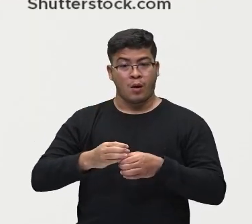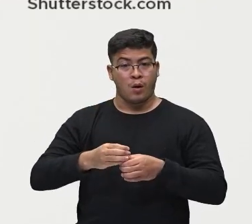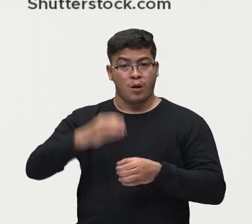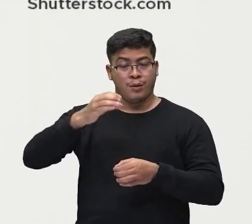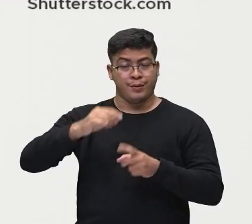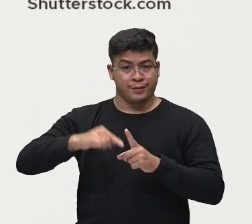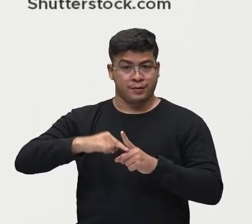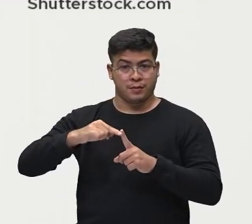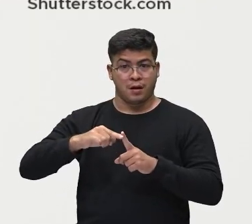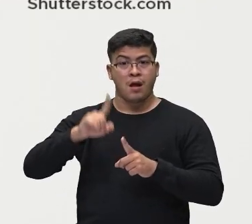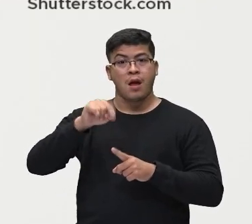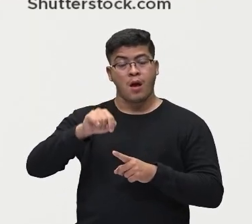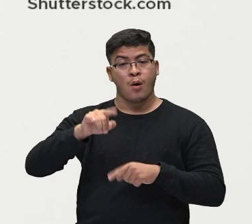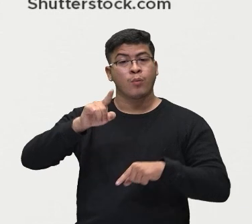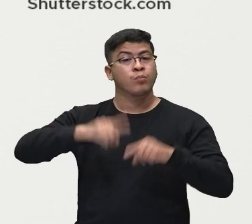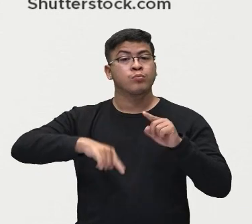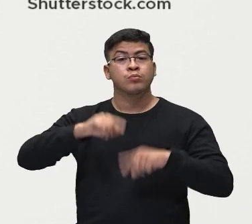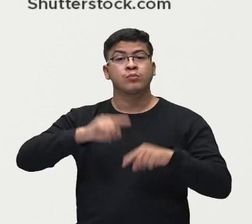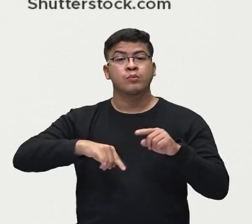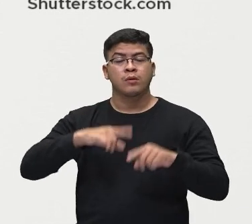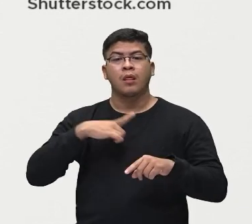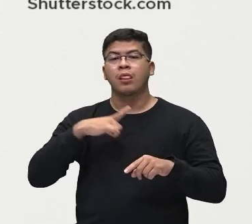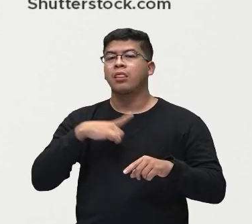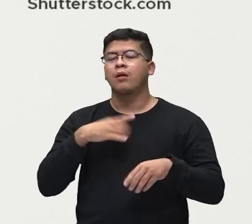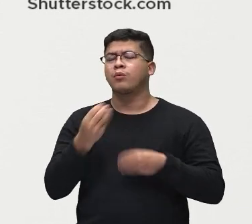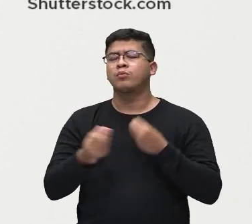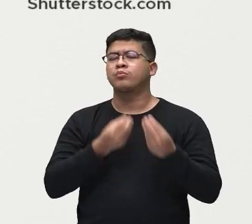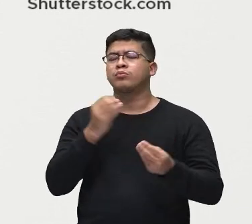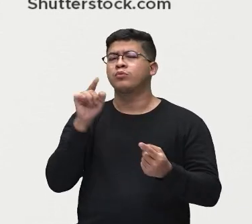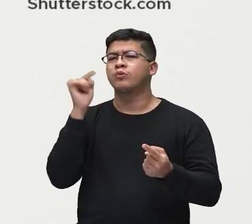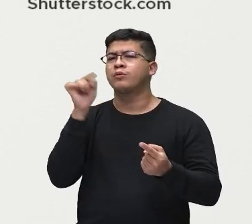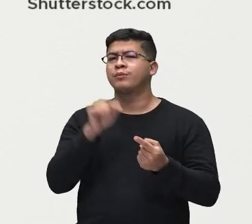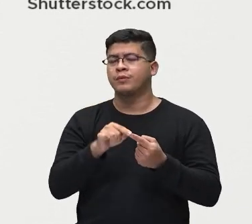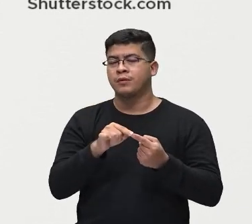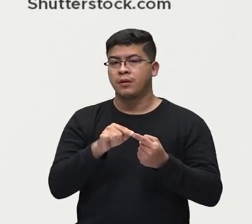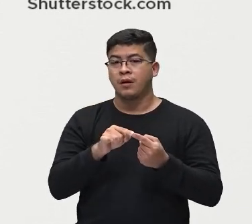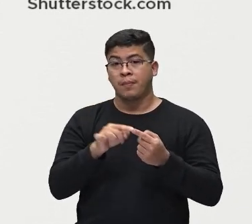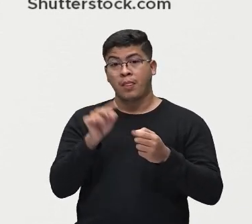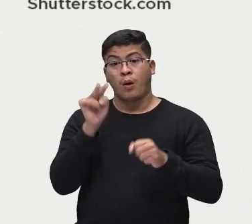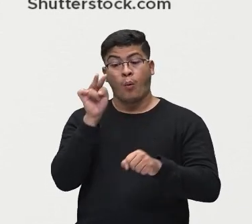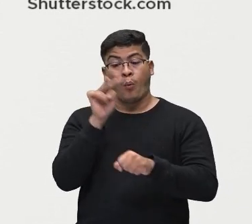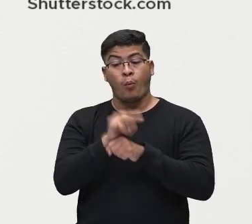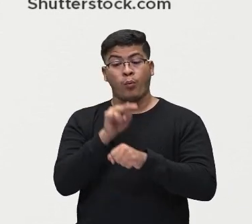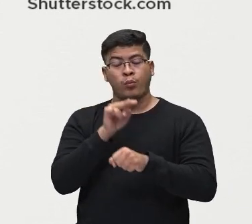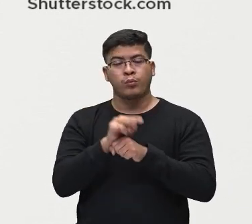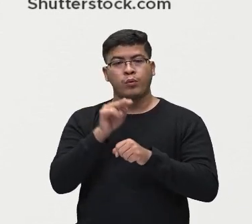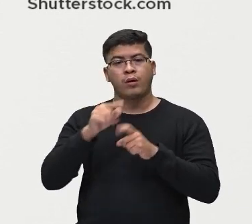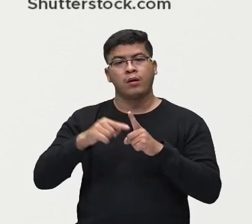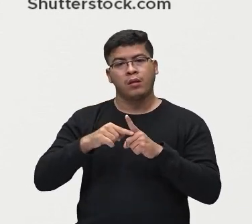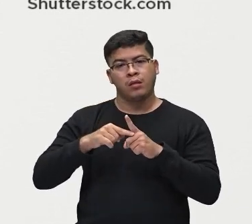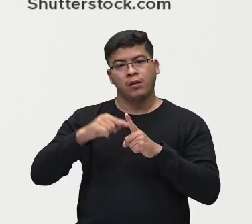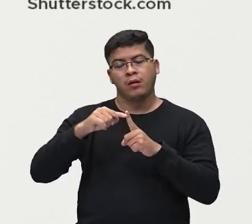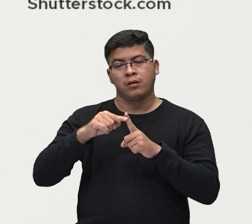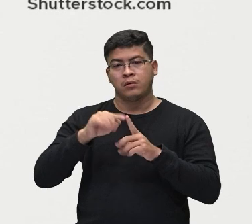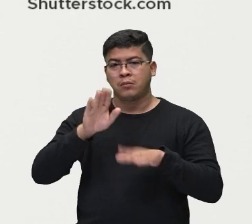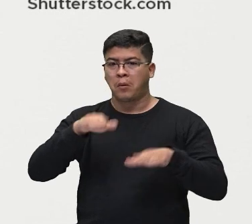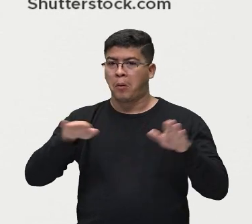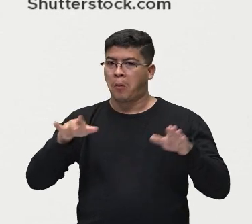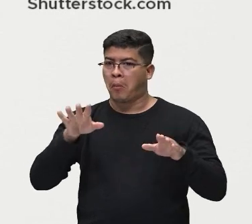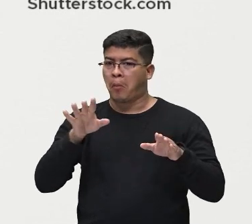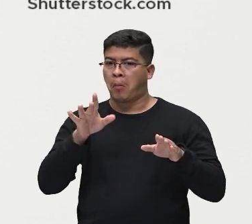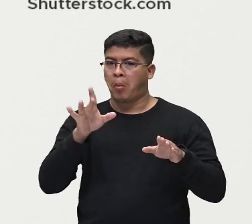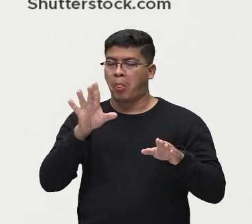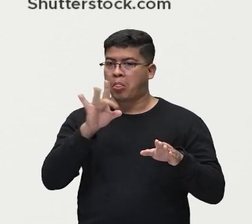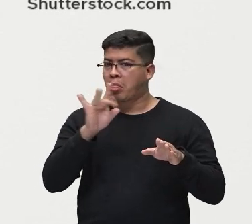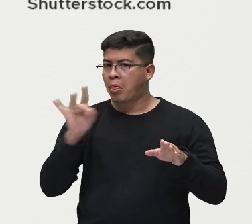é um objeto que tem por finalidade conservar a temperatura de certos